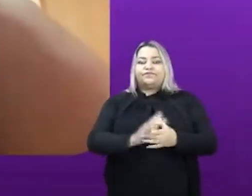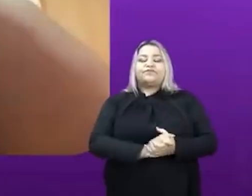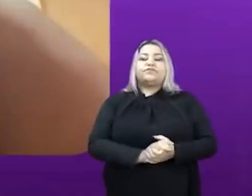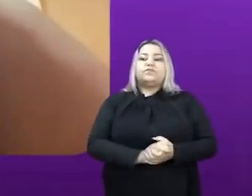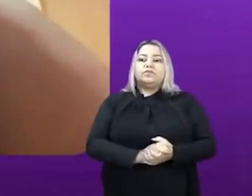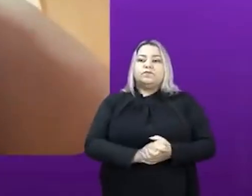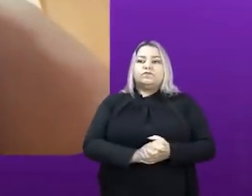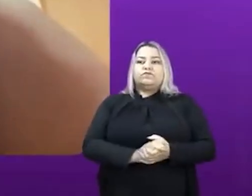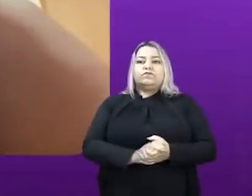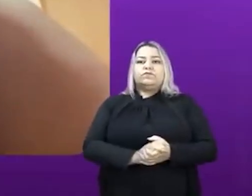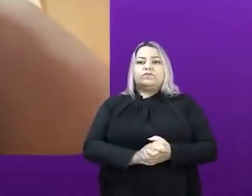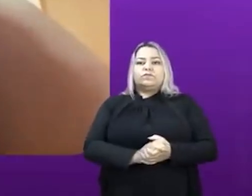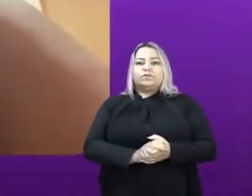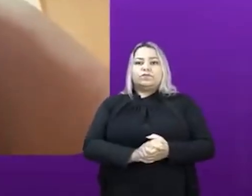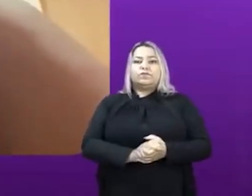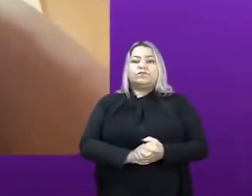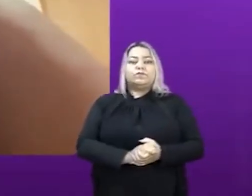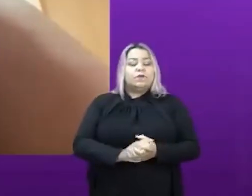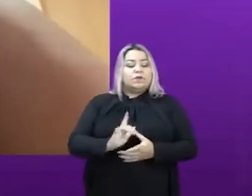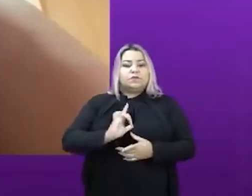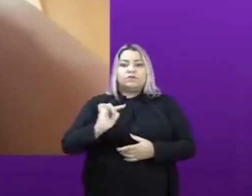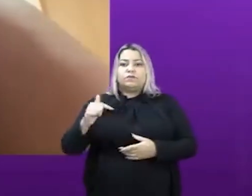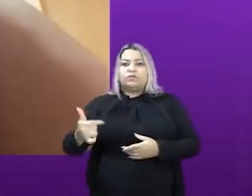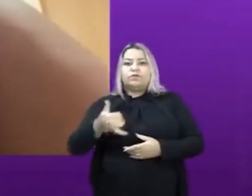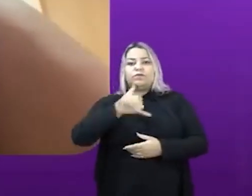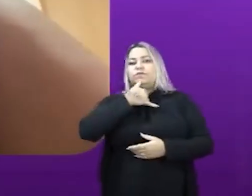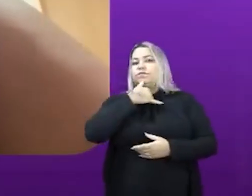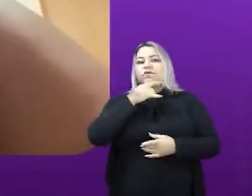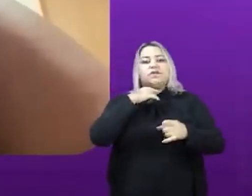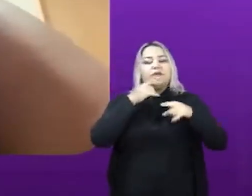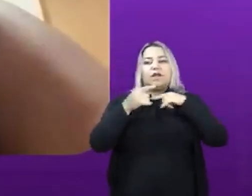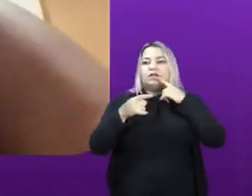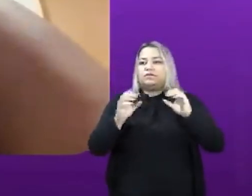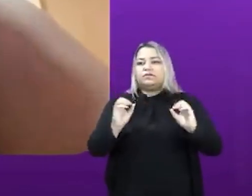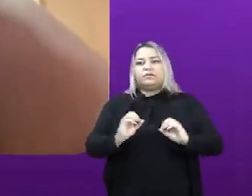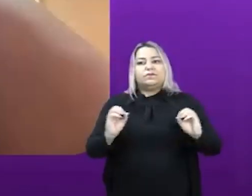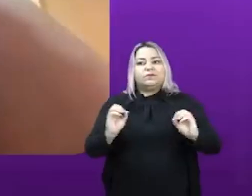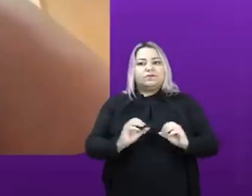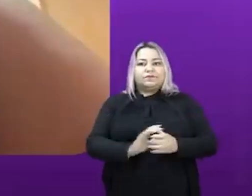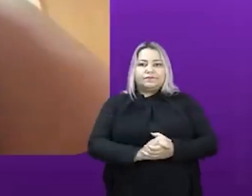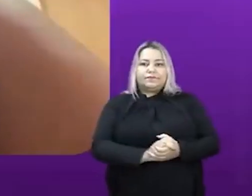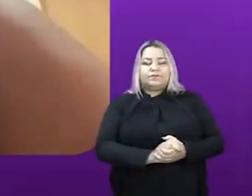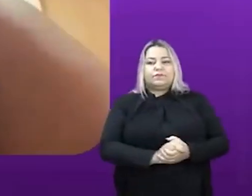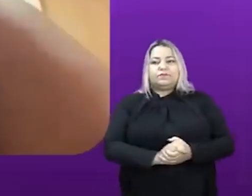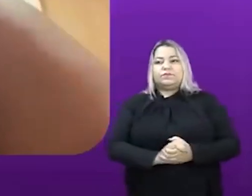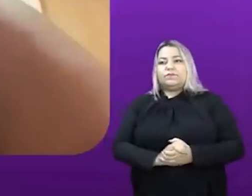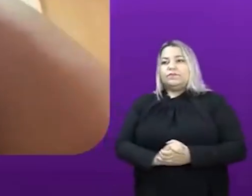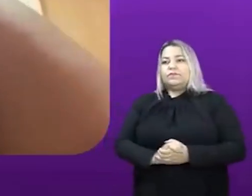E no palco não tinha ninguém triste, não tinha, graças a Deus, não tinha.